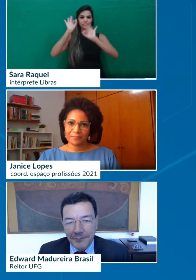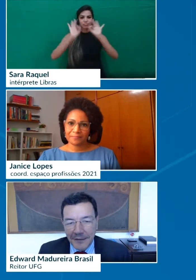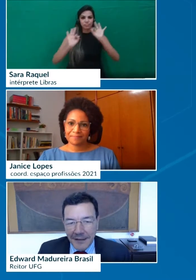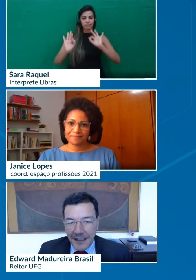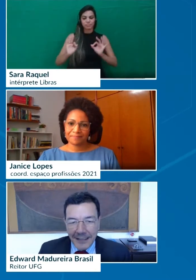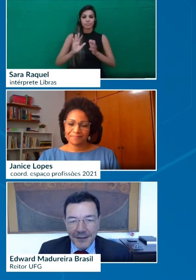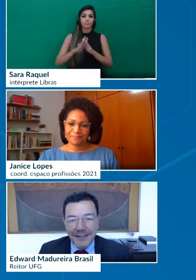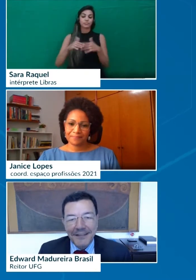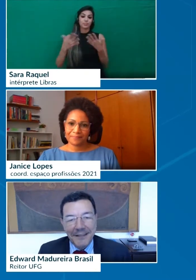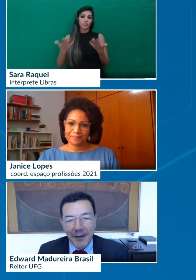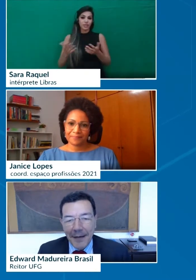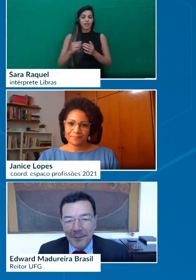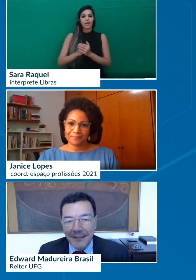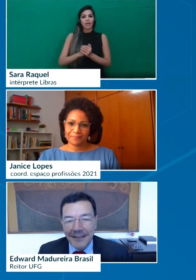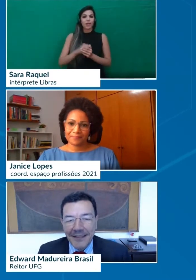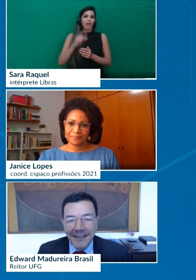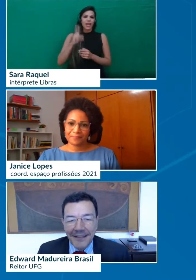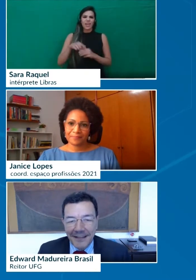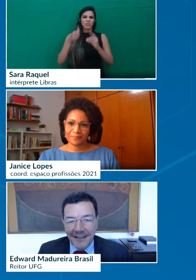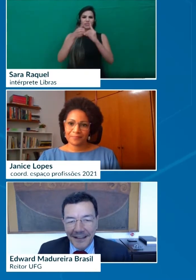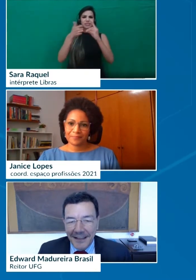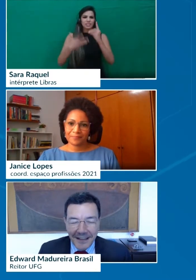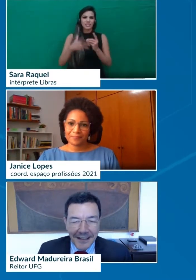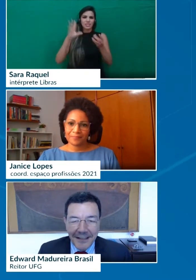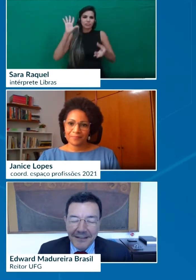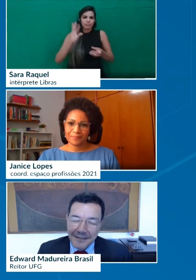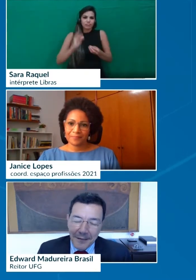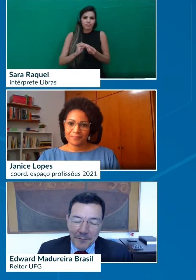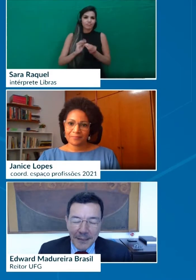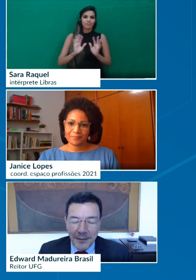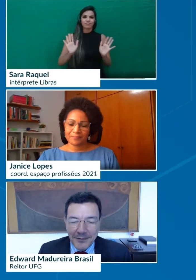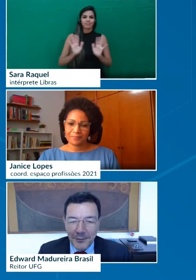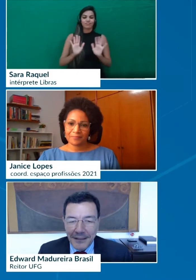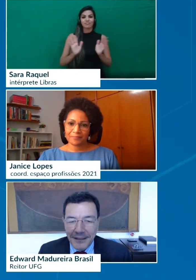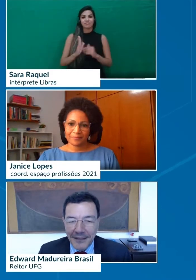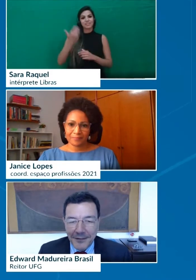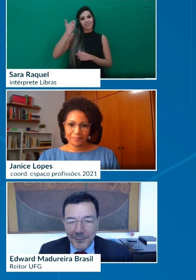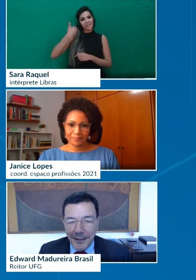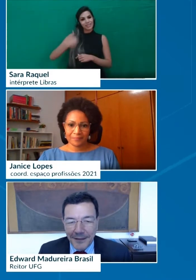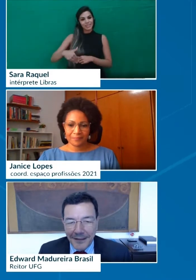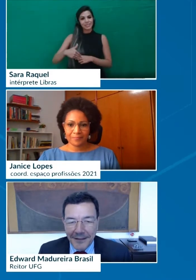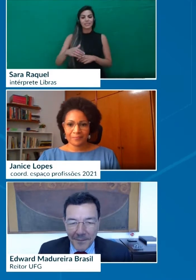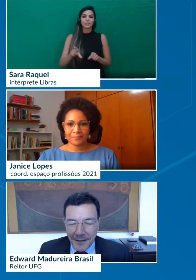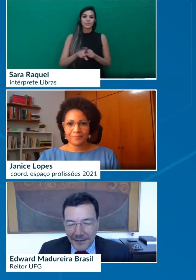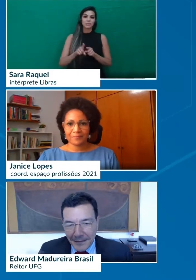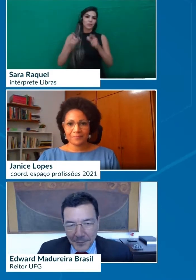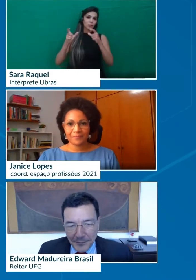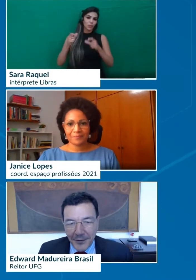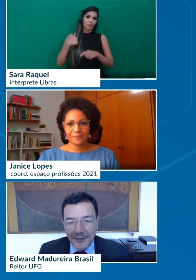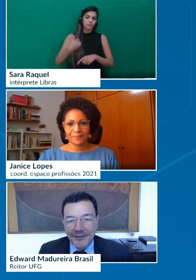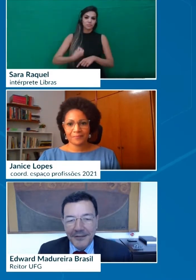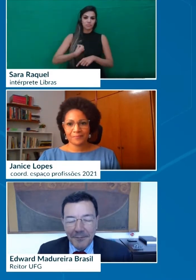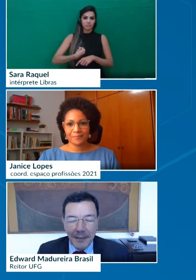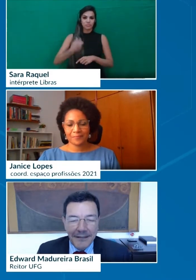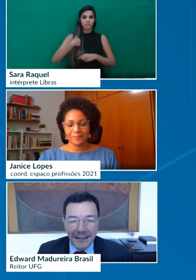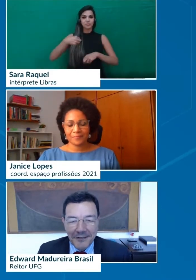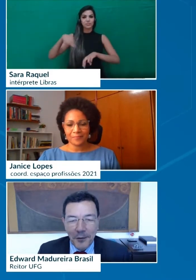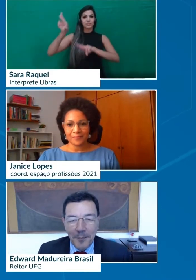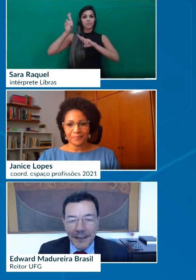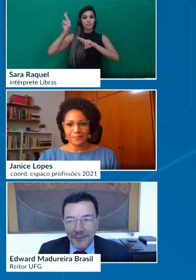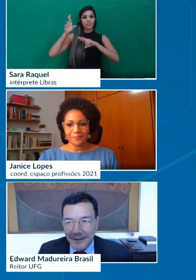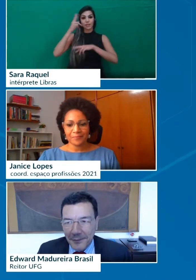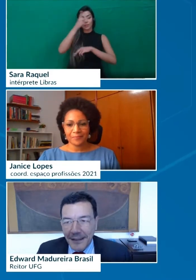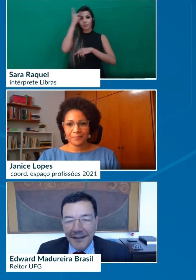mim. Então, essa é uma descrição rápida aí da minha pessoa aqui. Eu espero que dê para quem